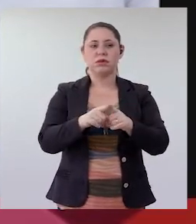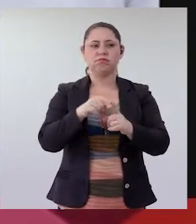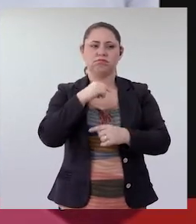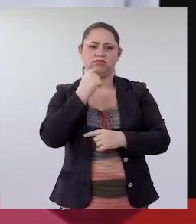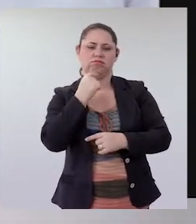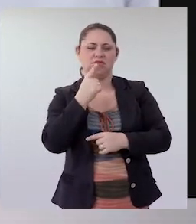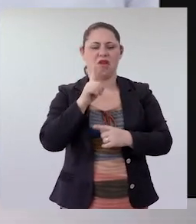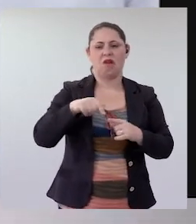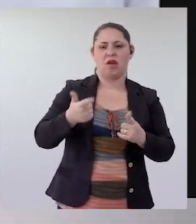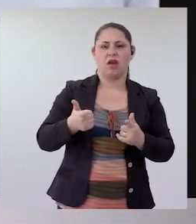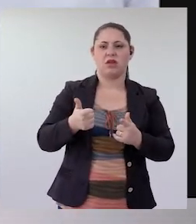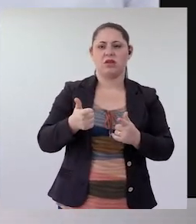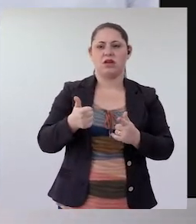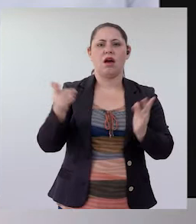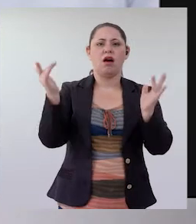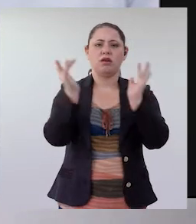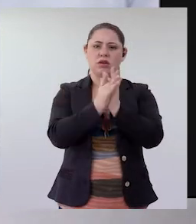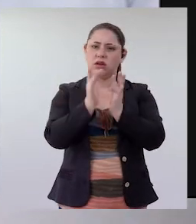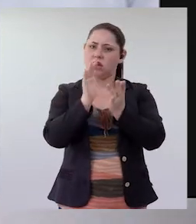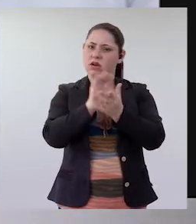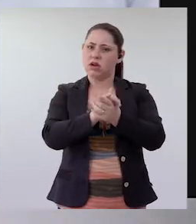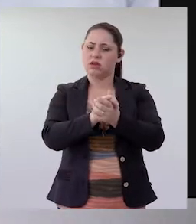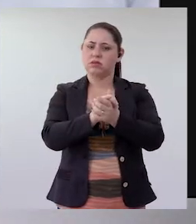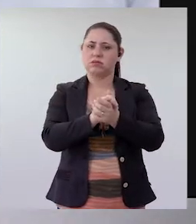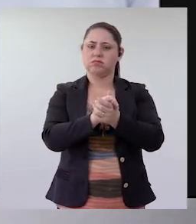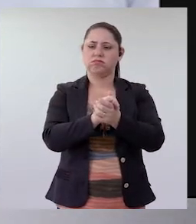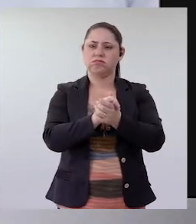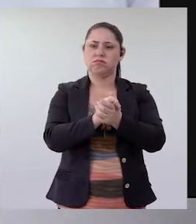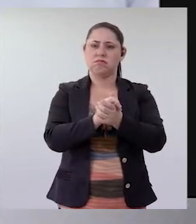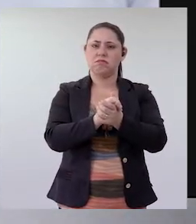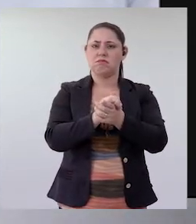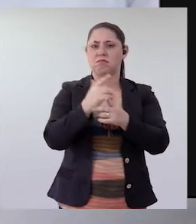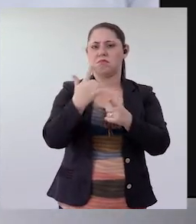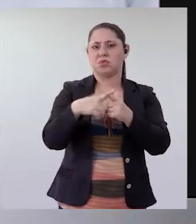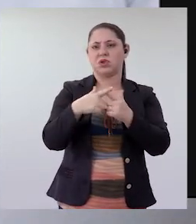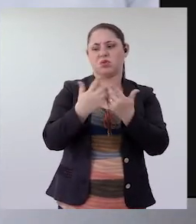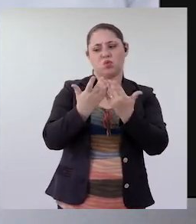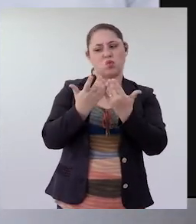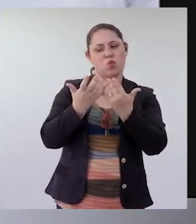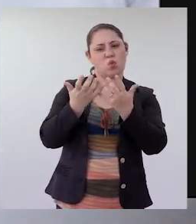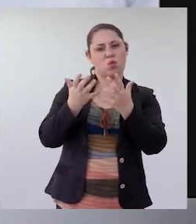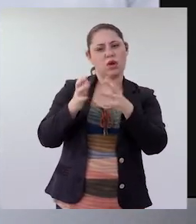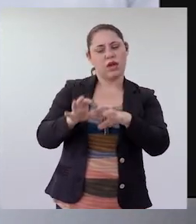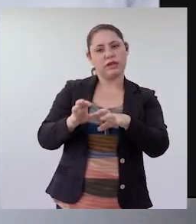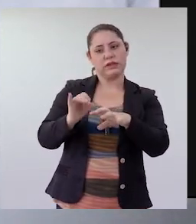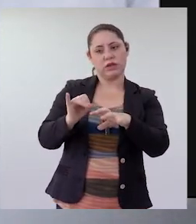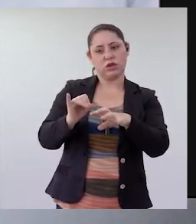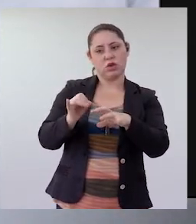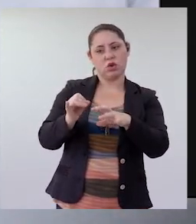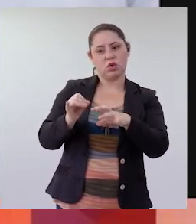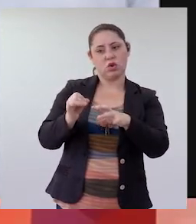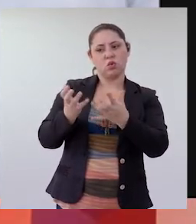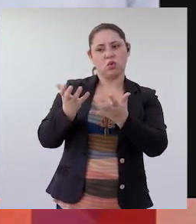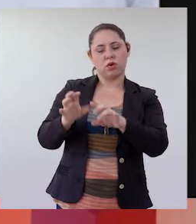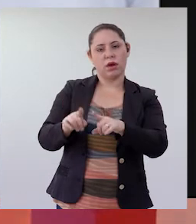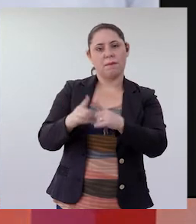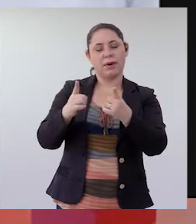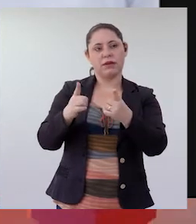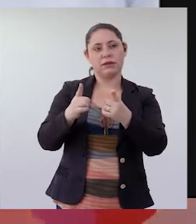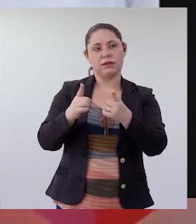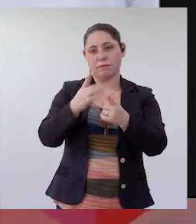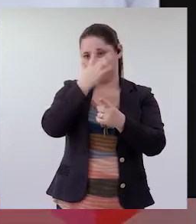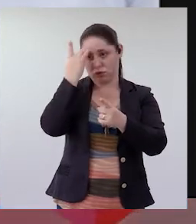ninguém se casa, né, porque não quer, né, se não quer, mas também ninguém